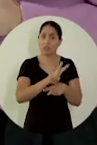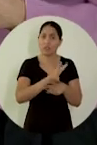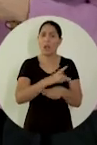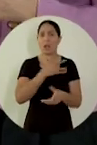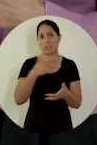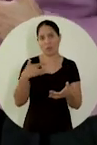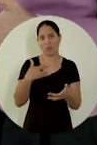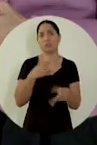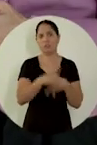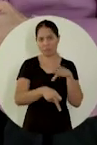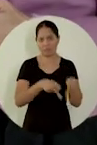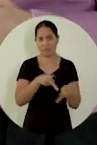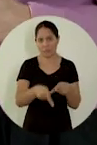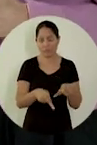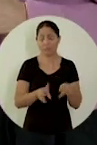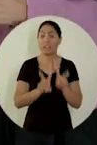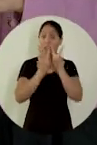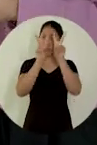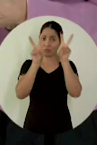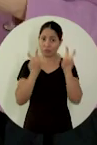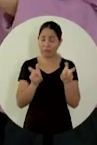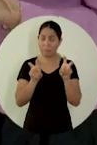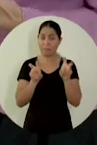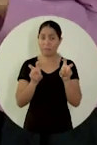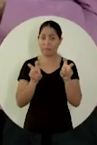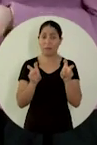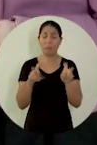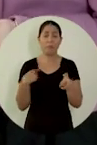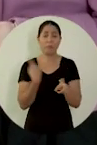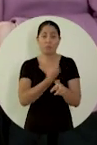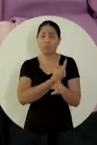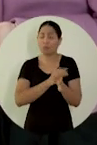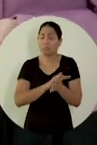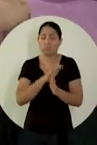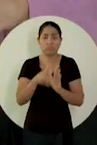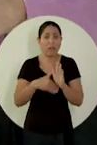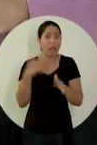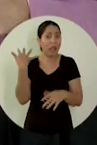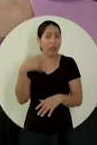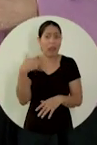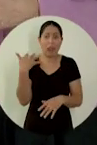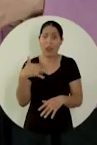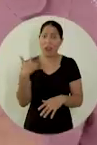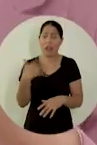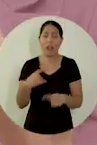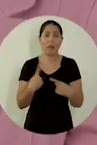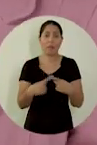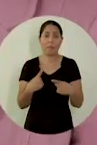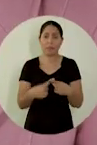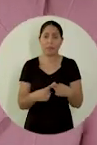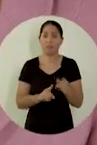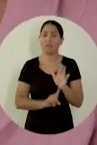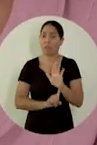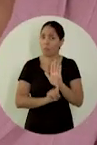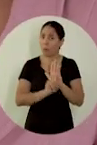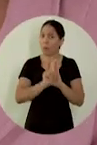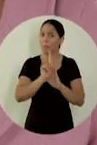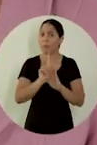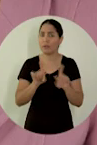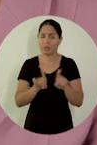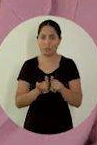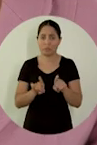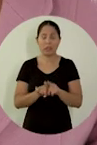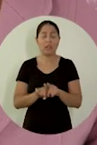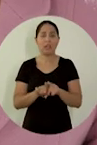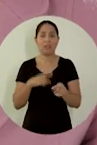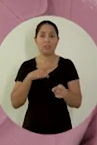da saúde dos cidadãos. Então, esse tema é um tema muito caro para todos. Nós temos um aumento da industrialização, essa é a